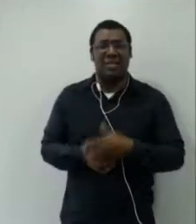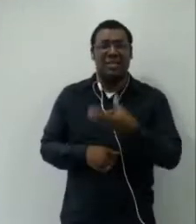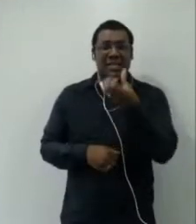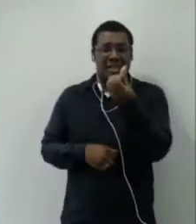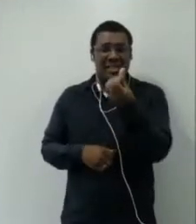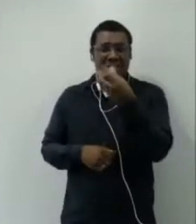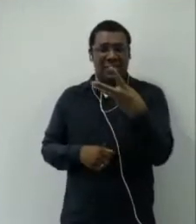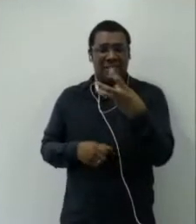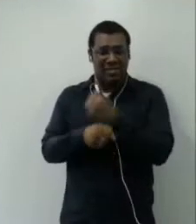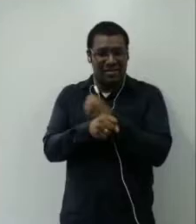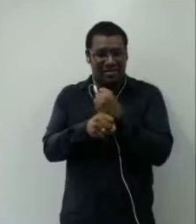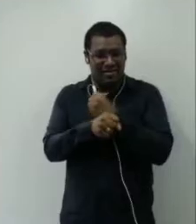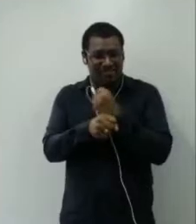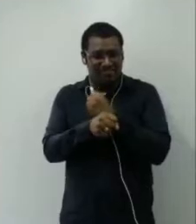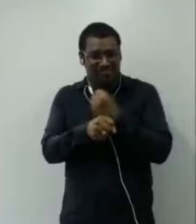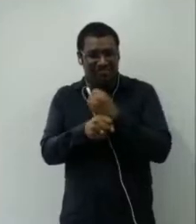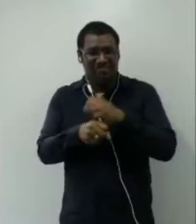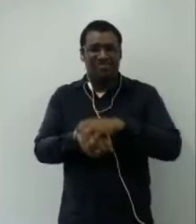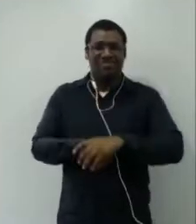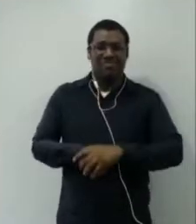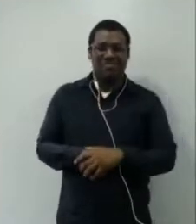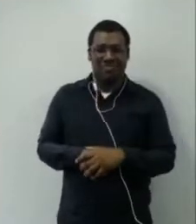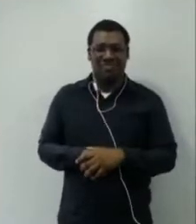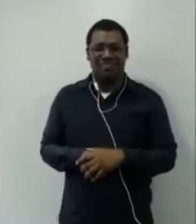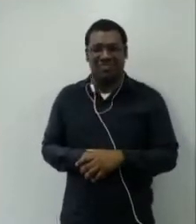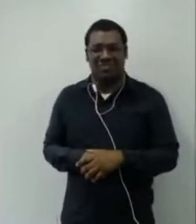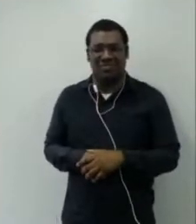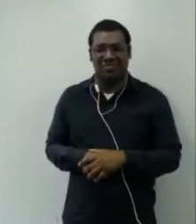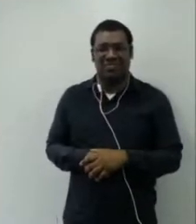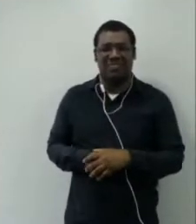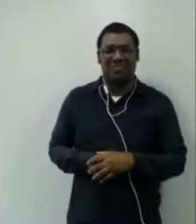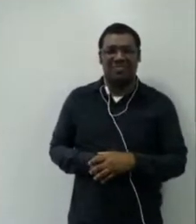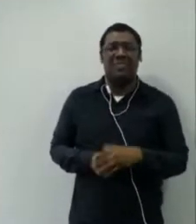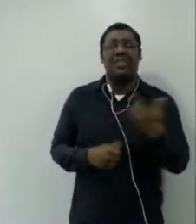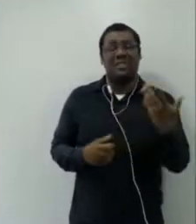tem a força de preencher o vazio que sempre fica.